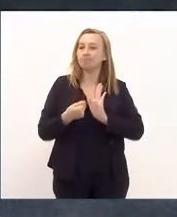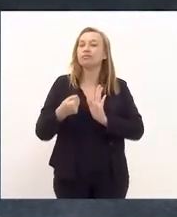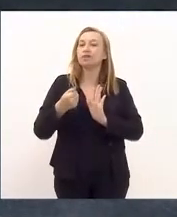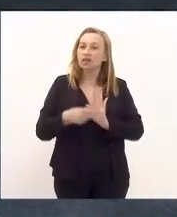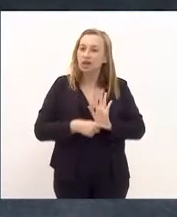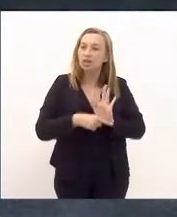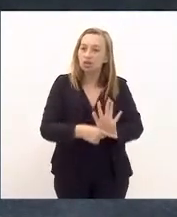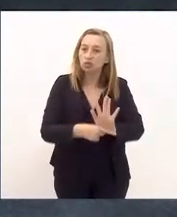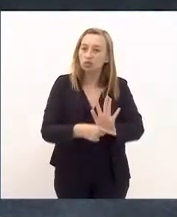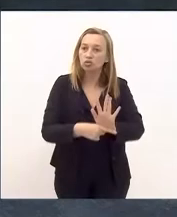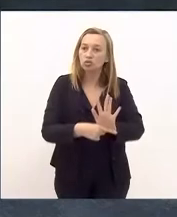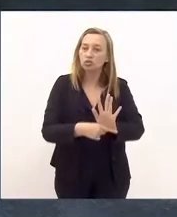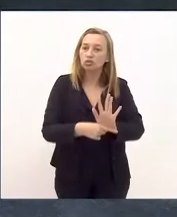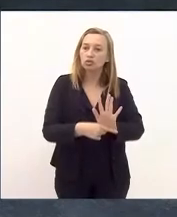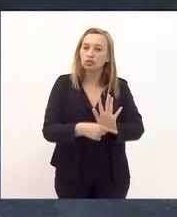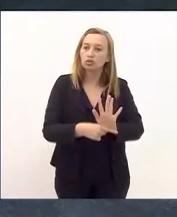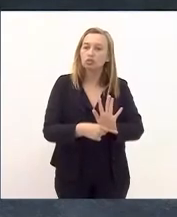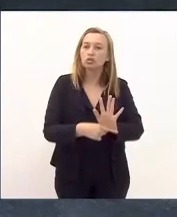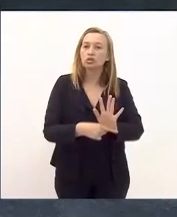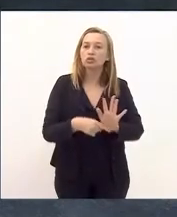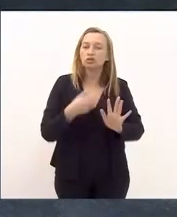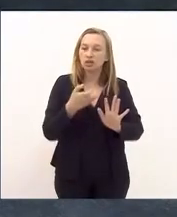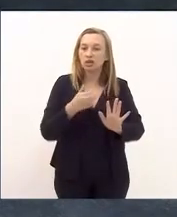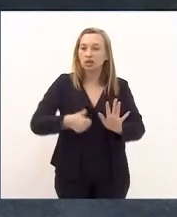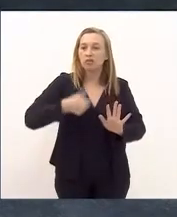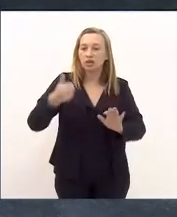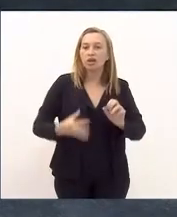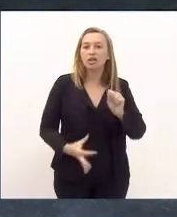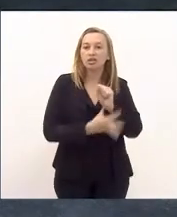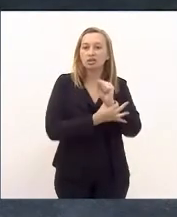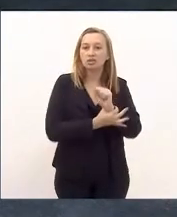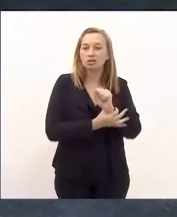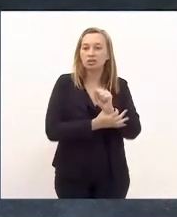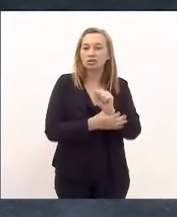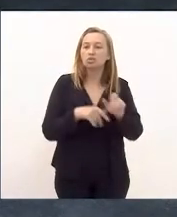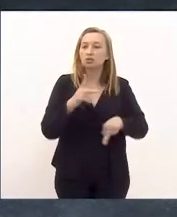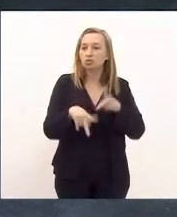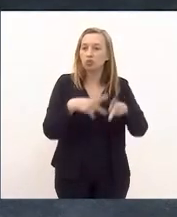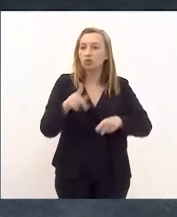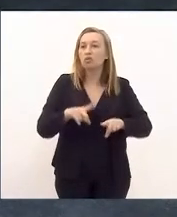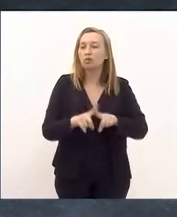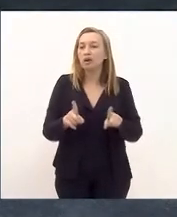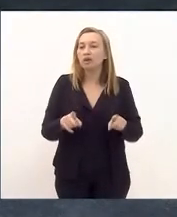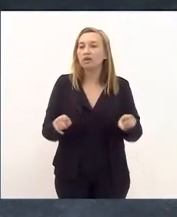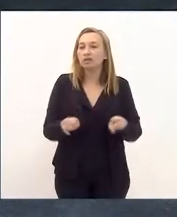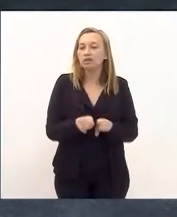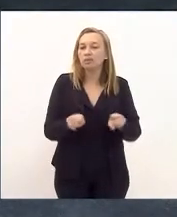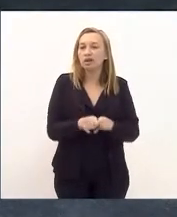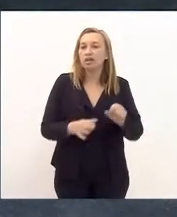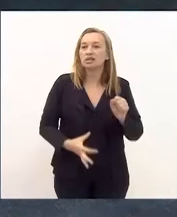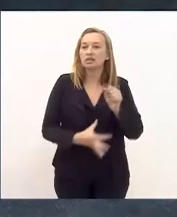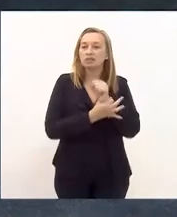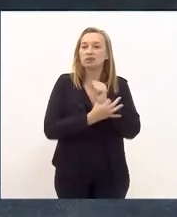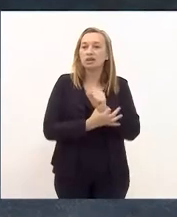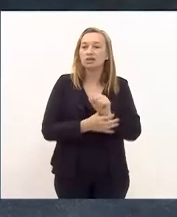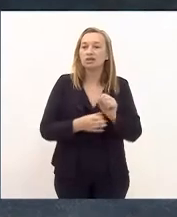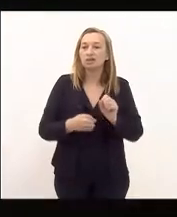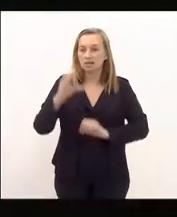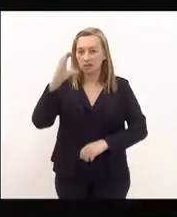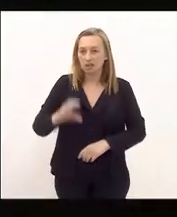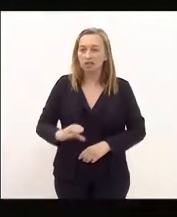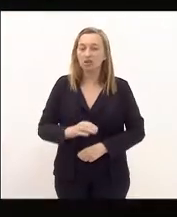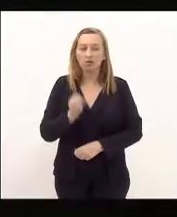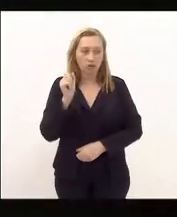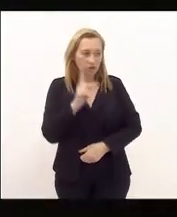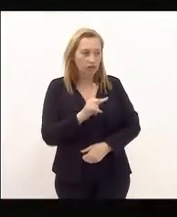contribua, ao fim e ao cabo, para o que a gente quer, que é melhorar a segurança da população, mas a segurança sempre é com cidadania.